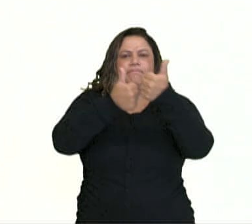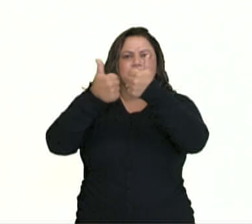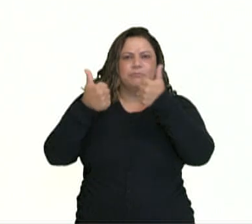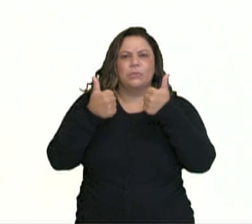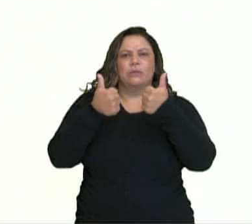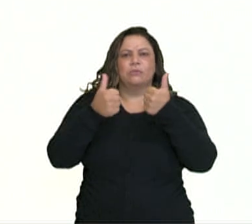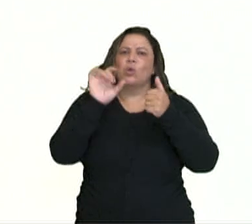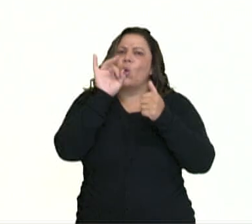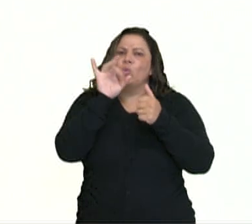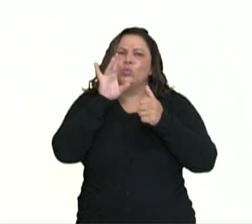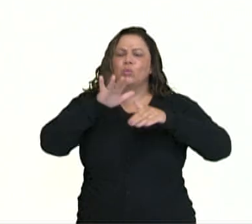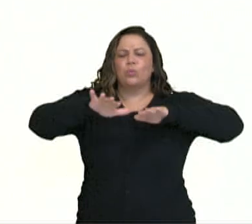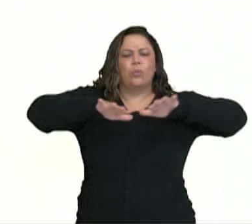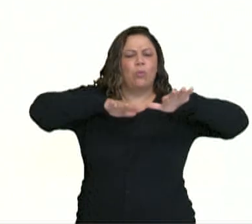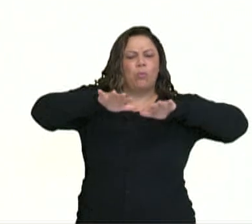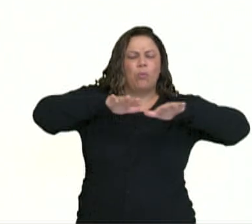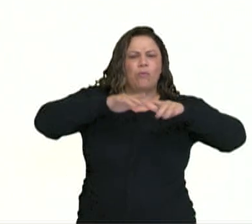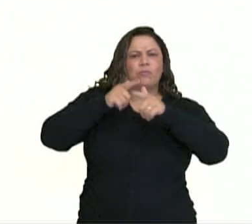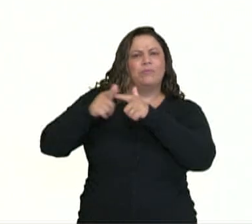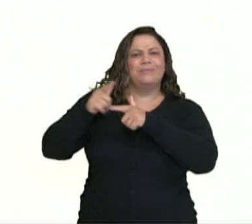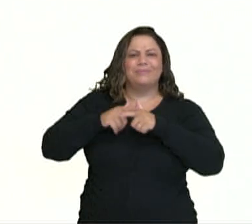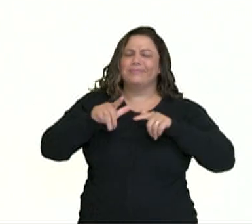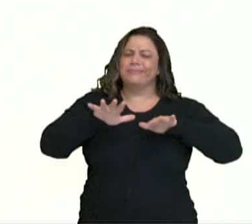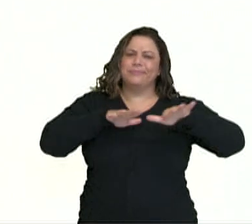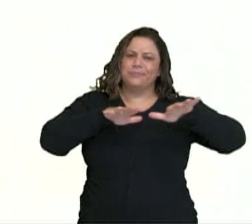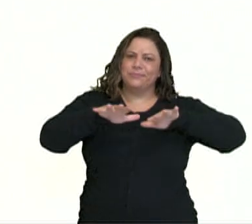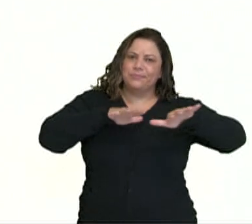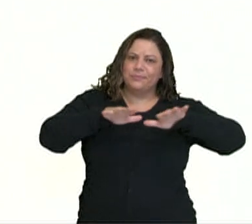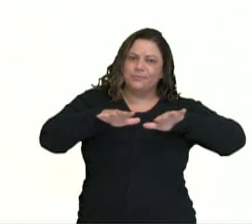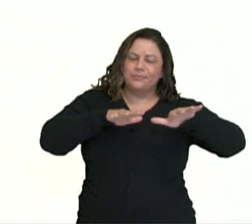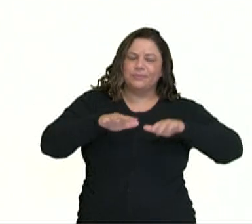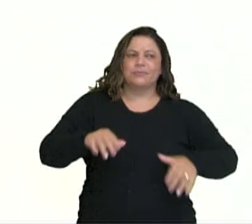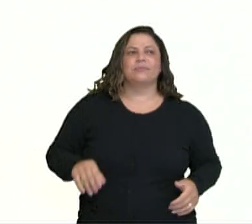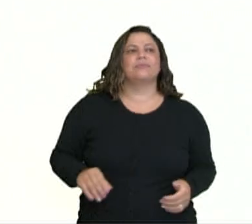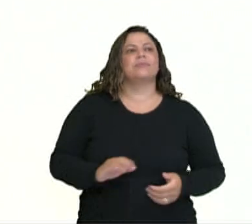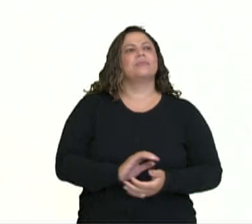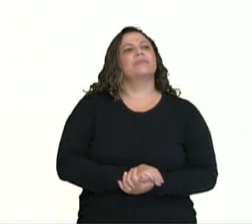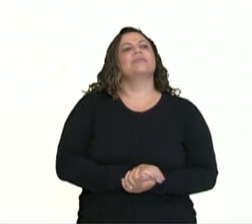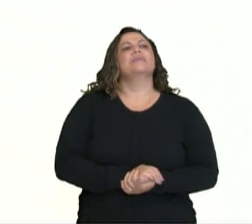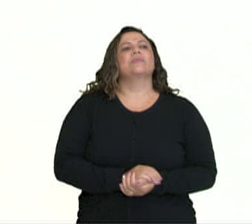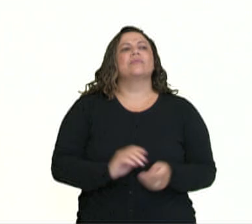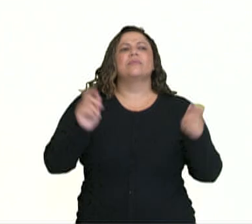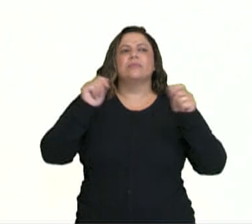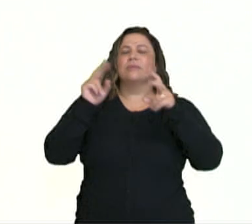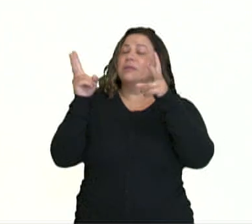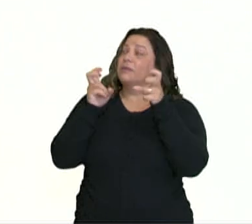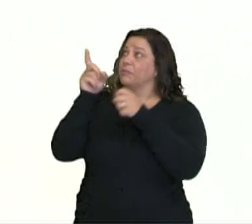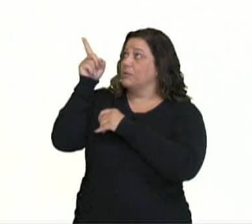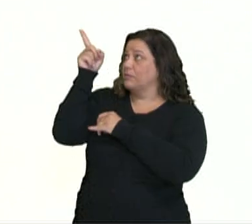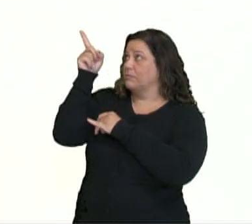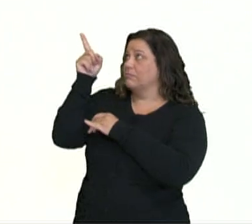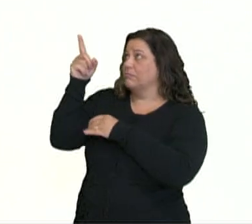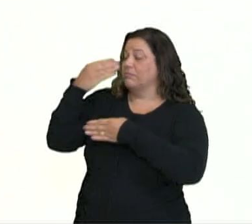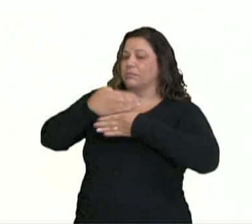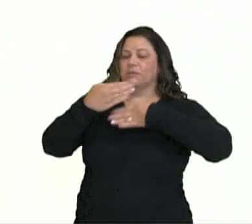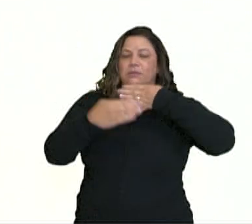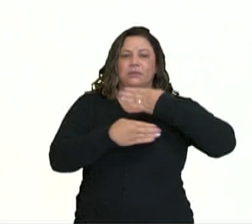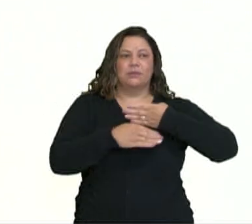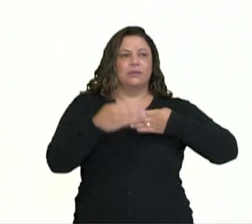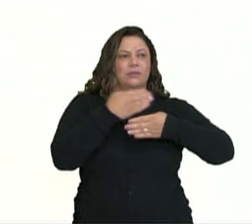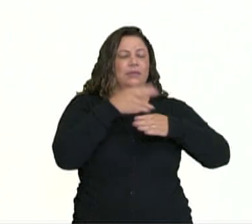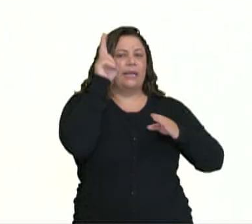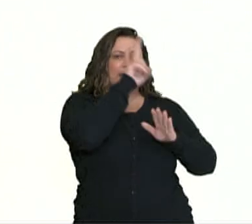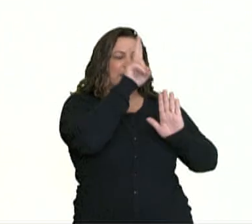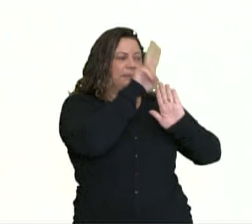o movimento, que aqui nós podemos ver na imagem, né? Lembrando da